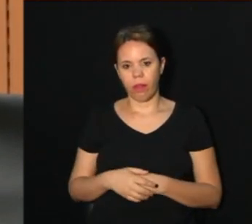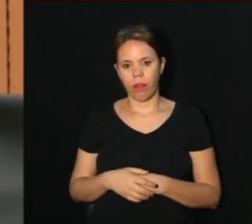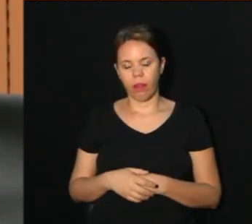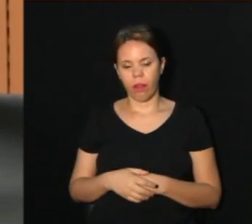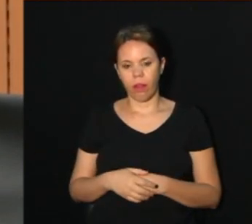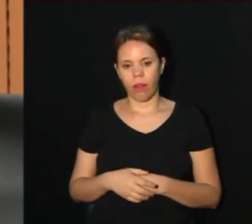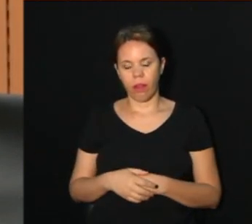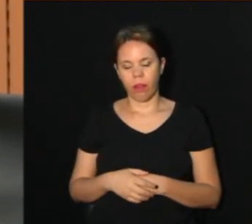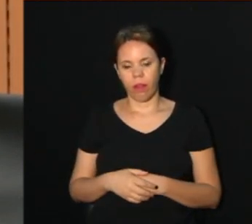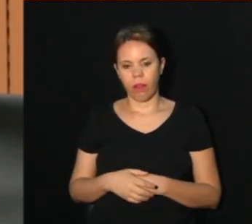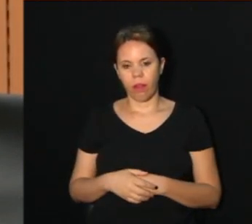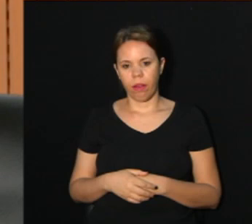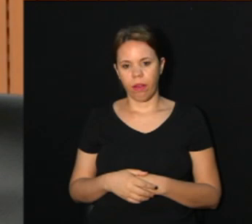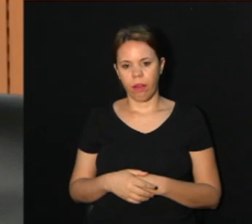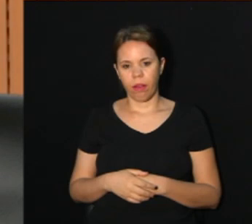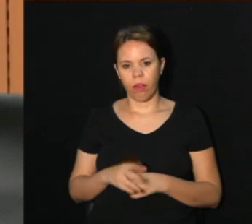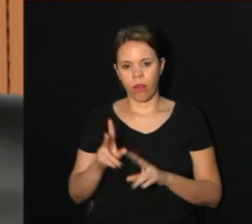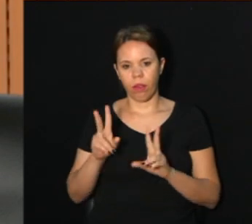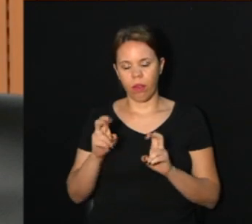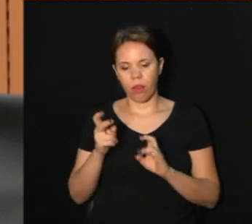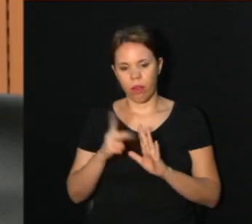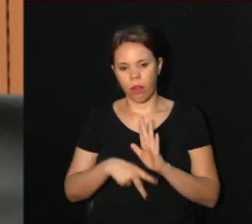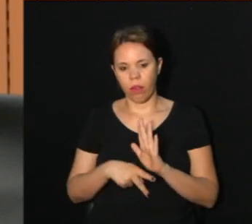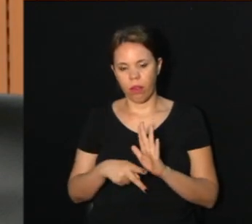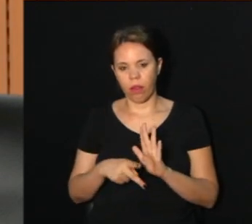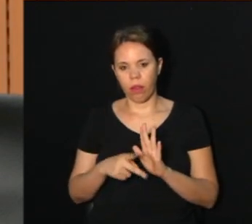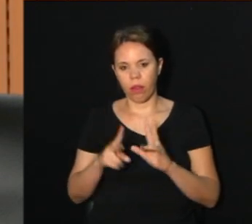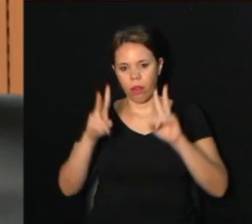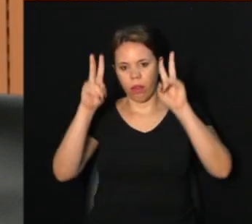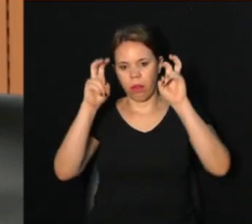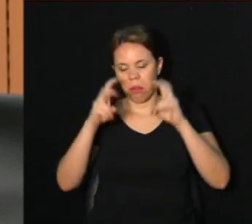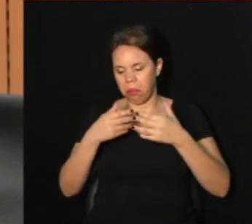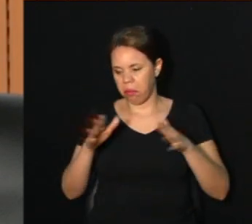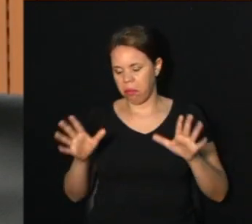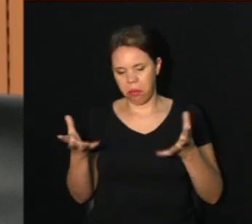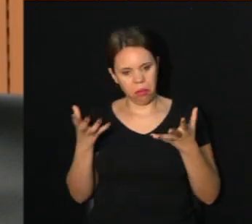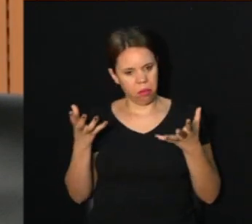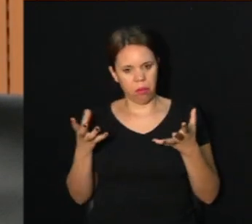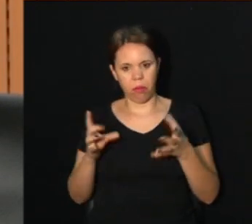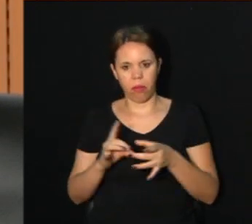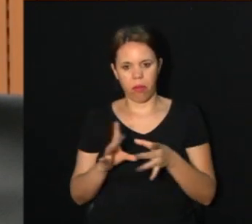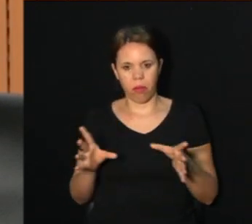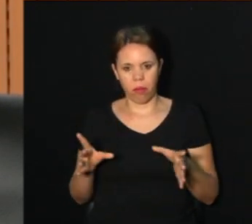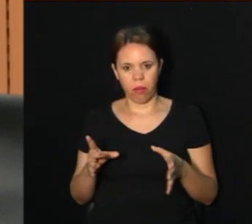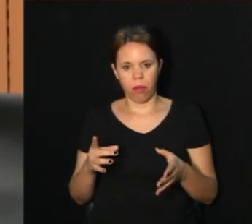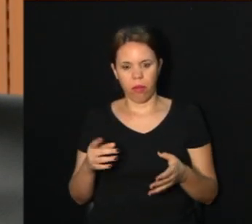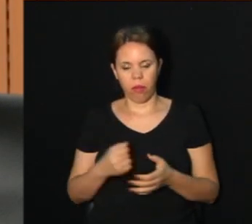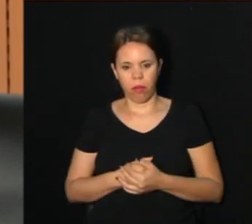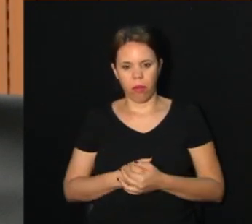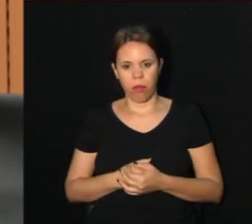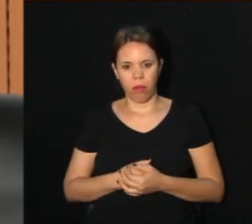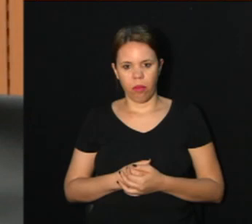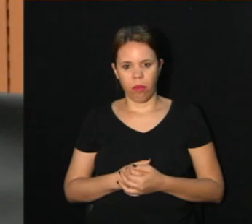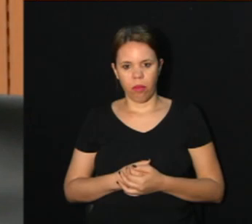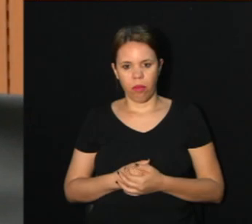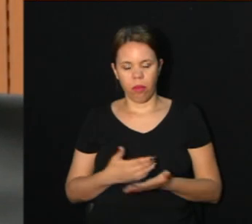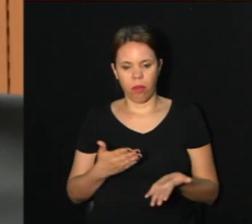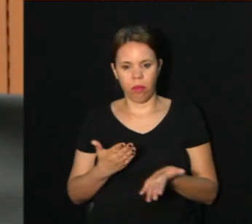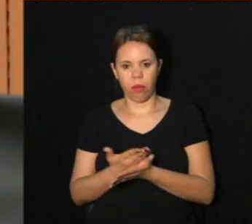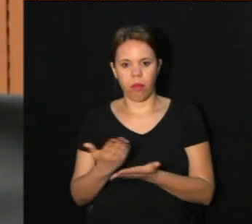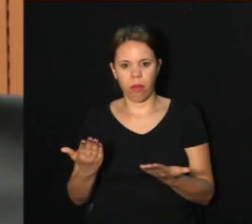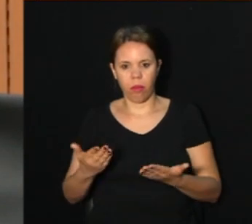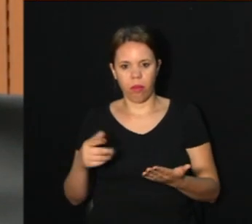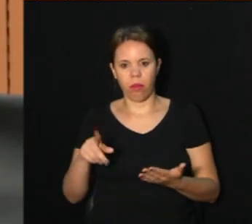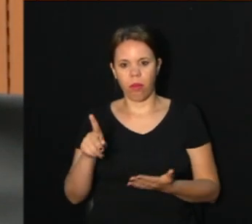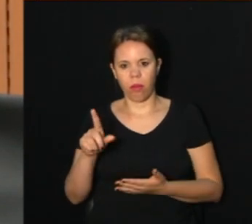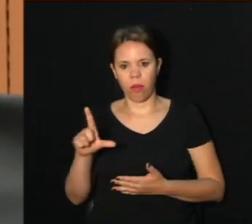estou à disposição sobre o projeto e demais também assuntos. E, mais uma vez, contar com a aprovação hoje